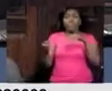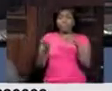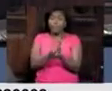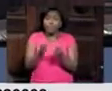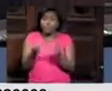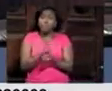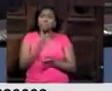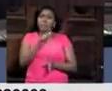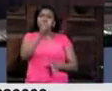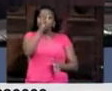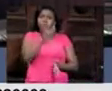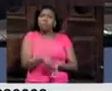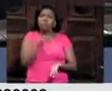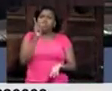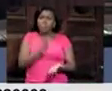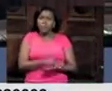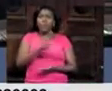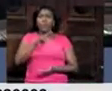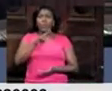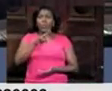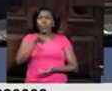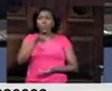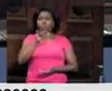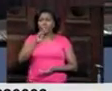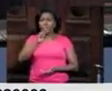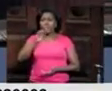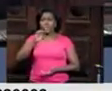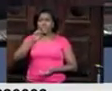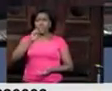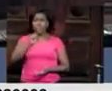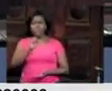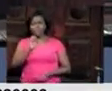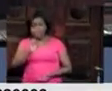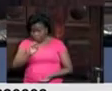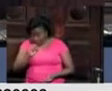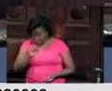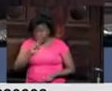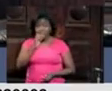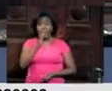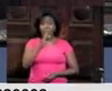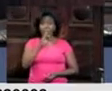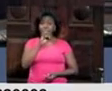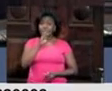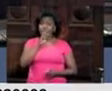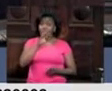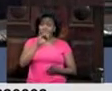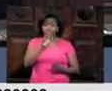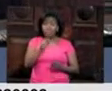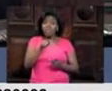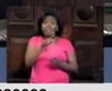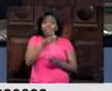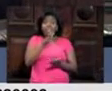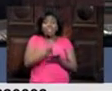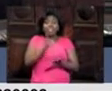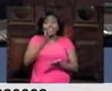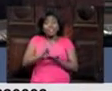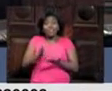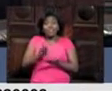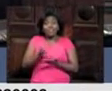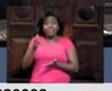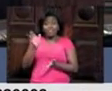autêntico, de Ulisses, de Sigmaringa Seixas, de Cristina Tavares, enfim, nada tem a ver com